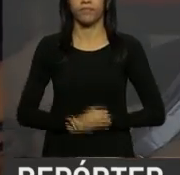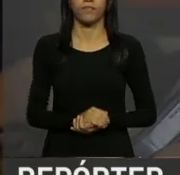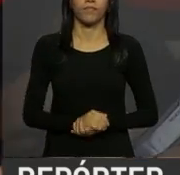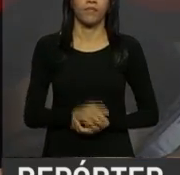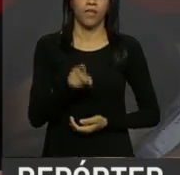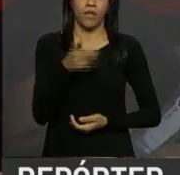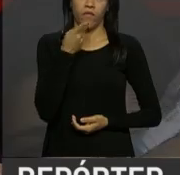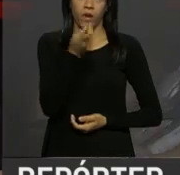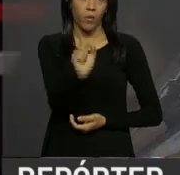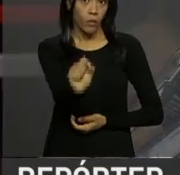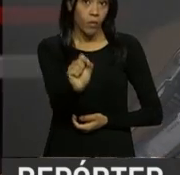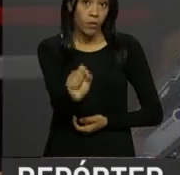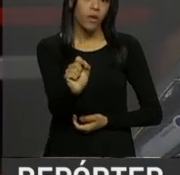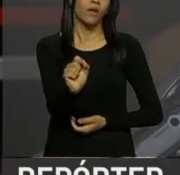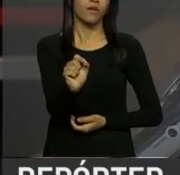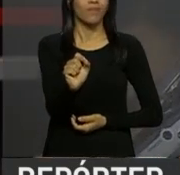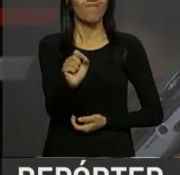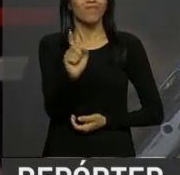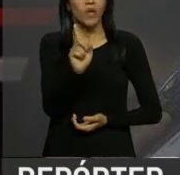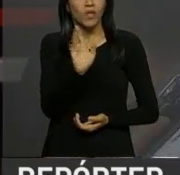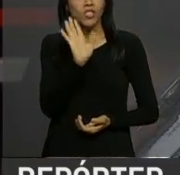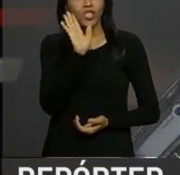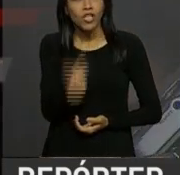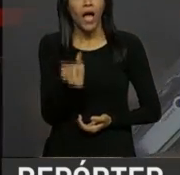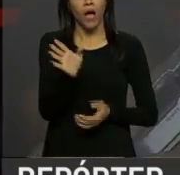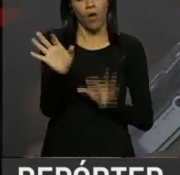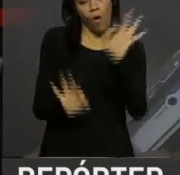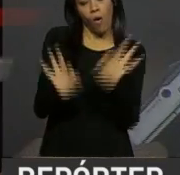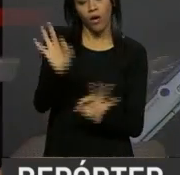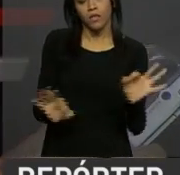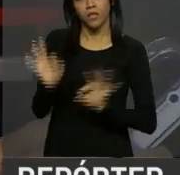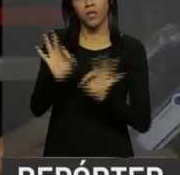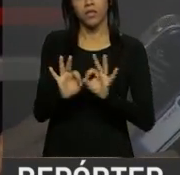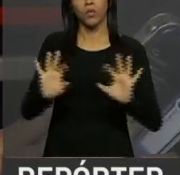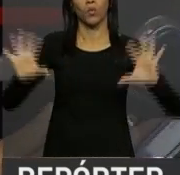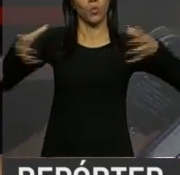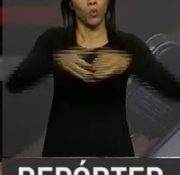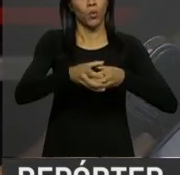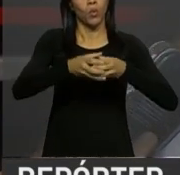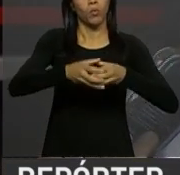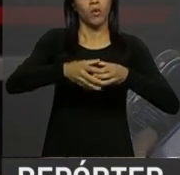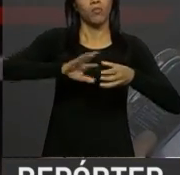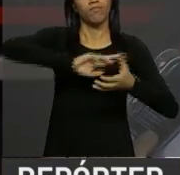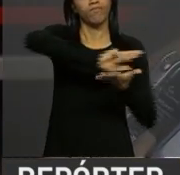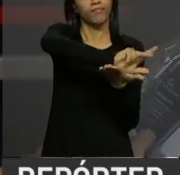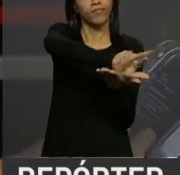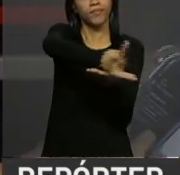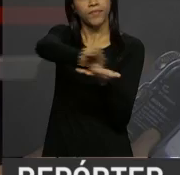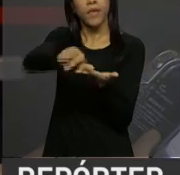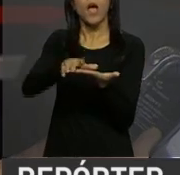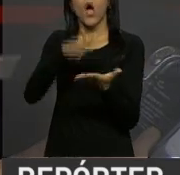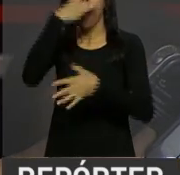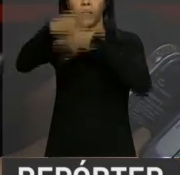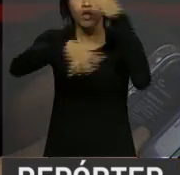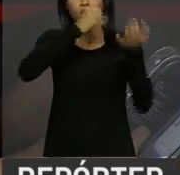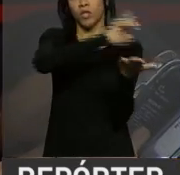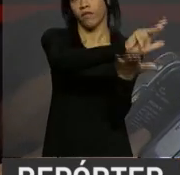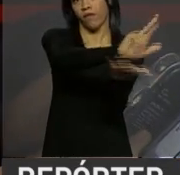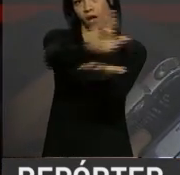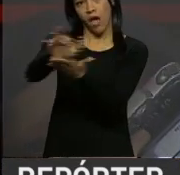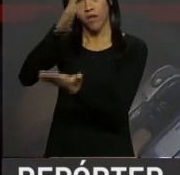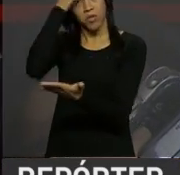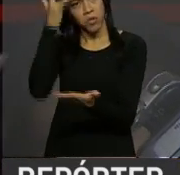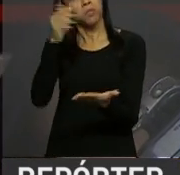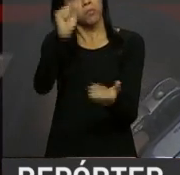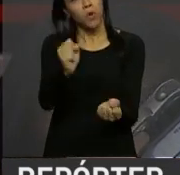Evidentemente que a gente está aí nessa reta final da formatação da equipe, conversando com diversas pessoas do setor que estão dispostas a poder dar